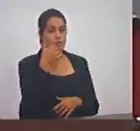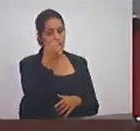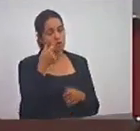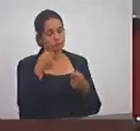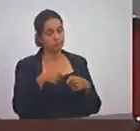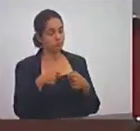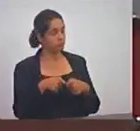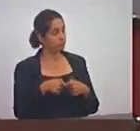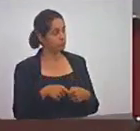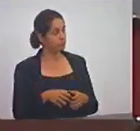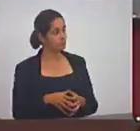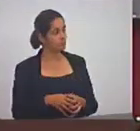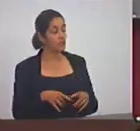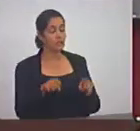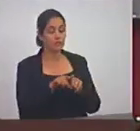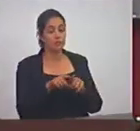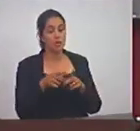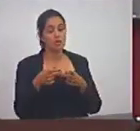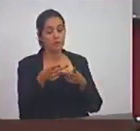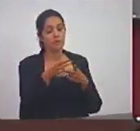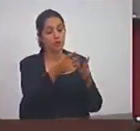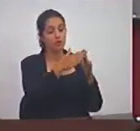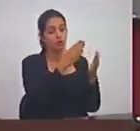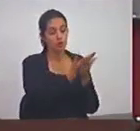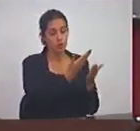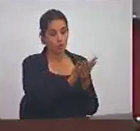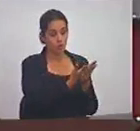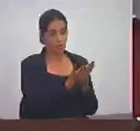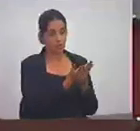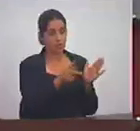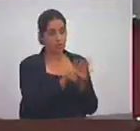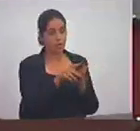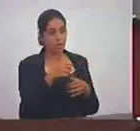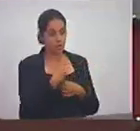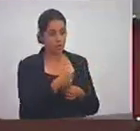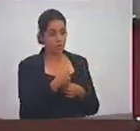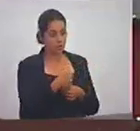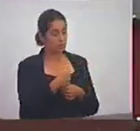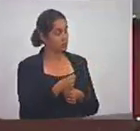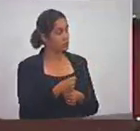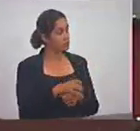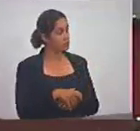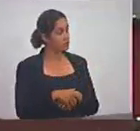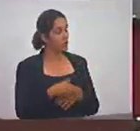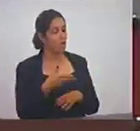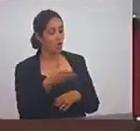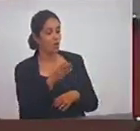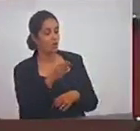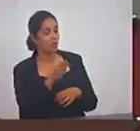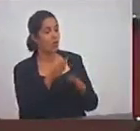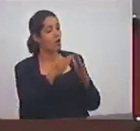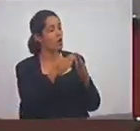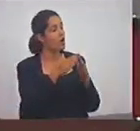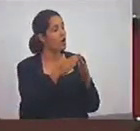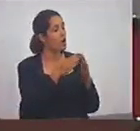andei visitando algumas escolas municipais e algumas salas de aula. Agora nós estamos entrando no inverno,